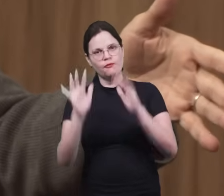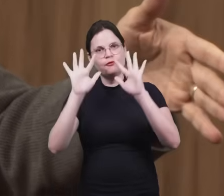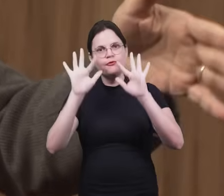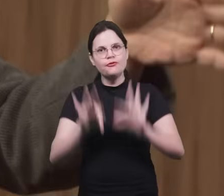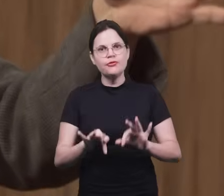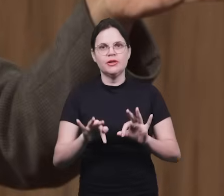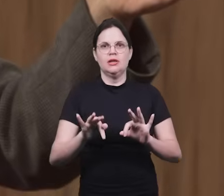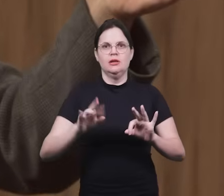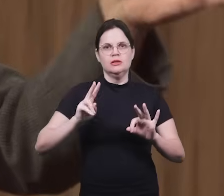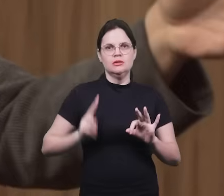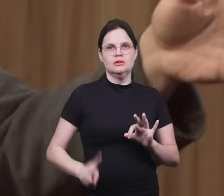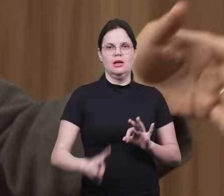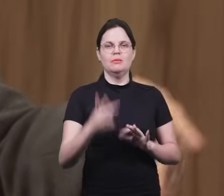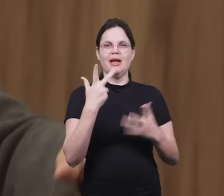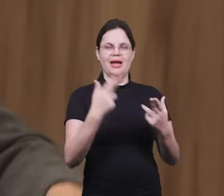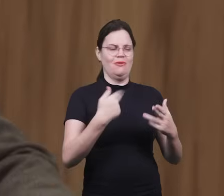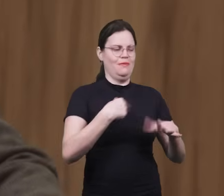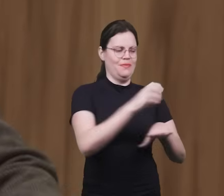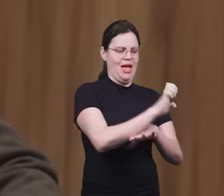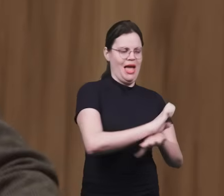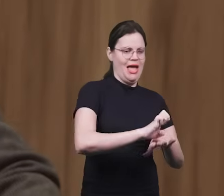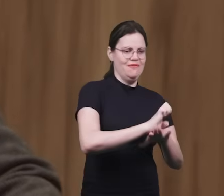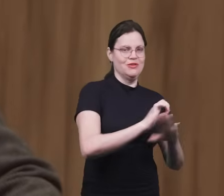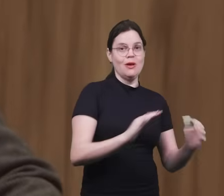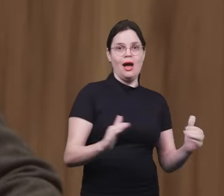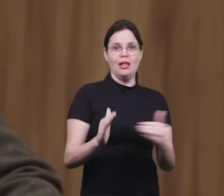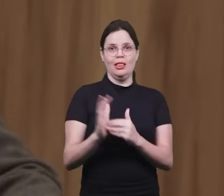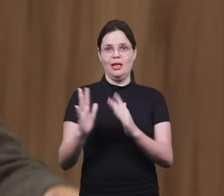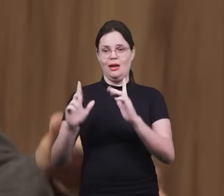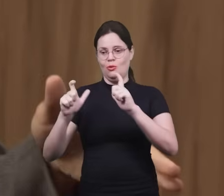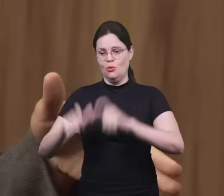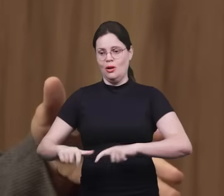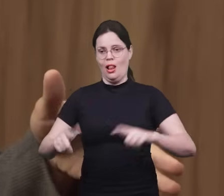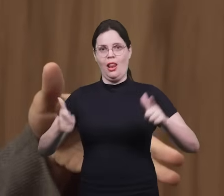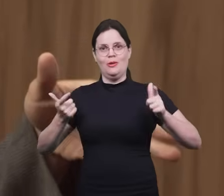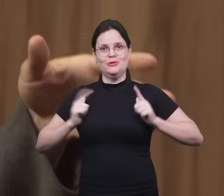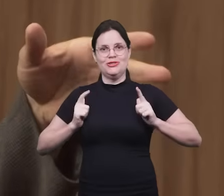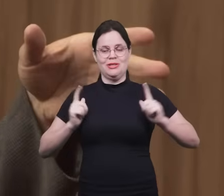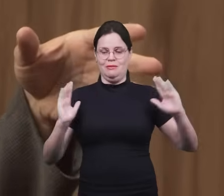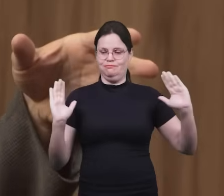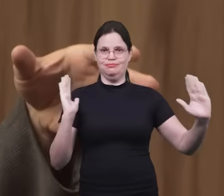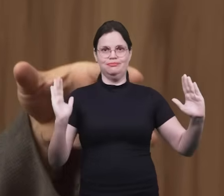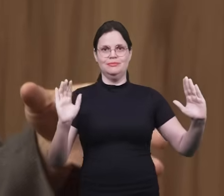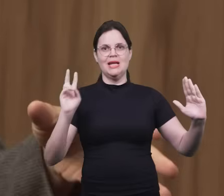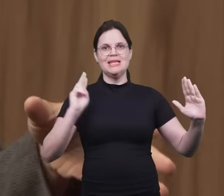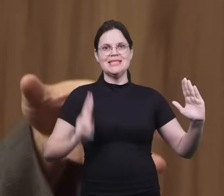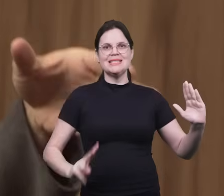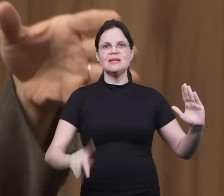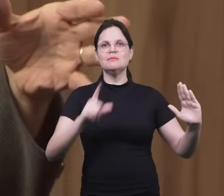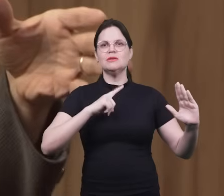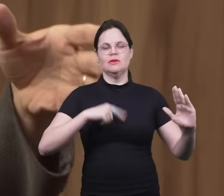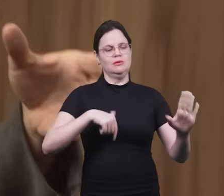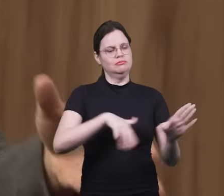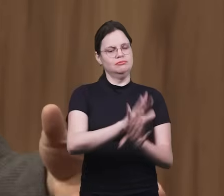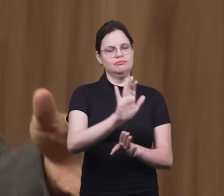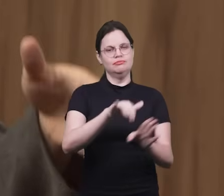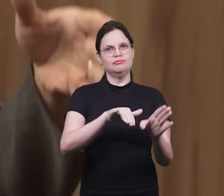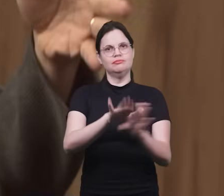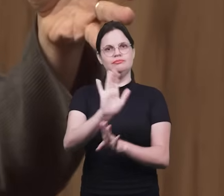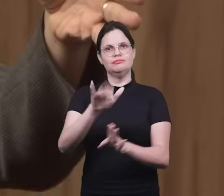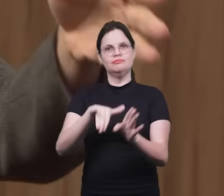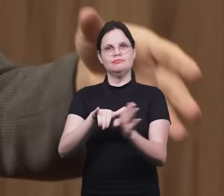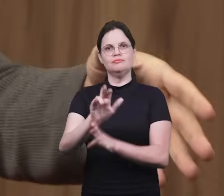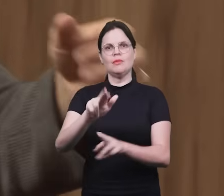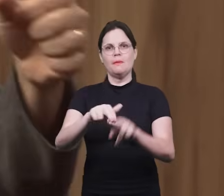igreja de Éfeso até a igreja de Laodiceia. Nós vamos ver a palavra de Deus, o conselho do Senhor,